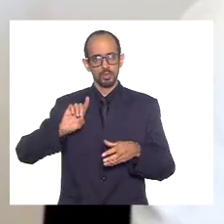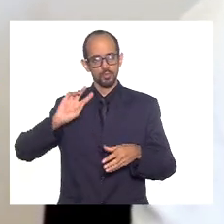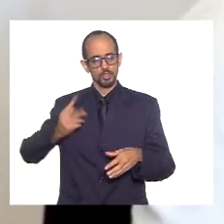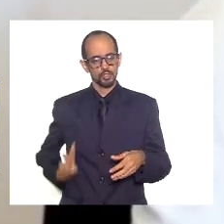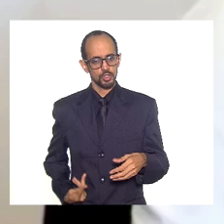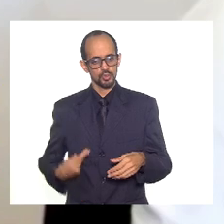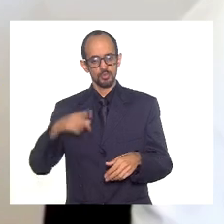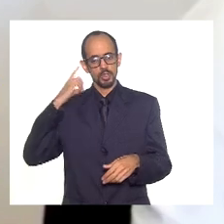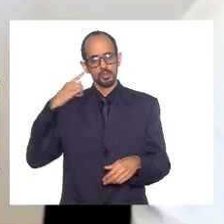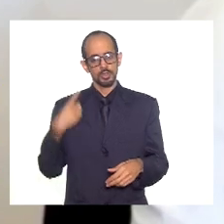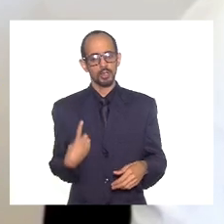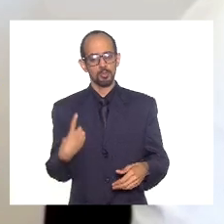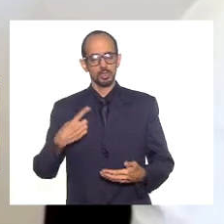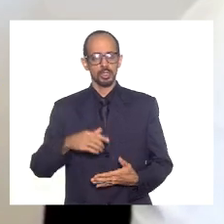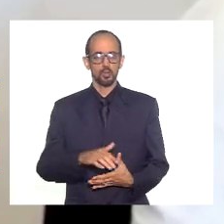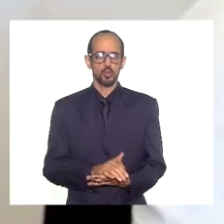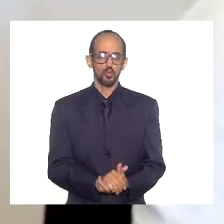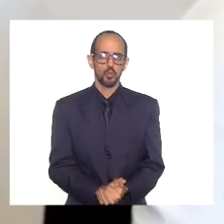Monteiro.